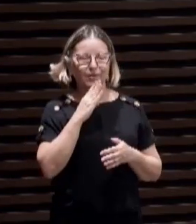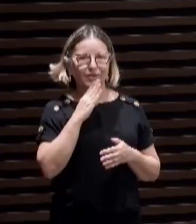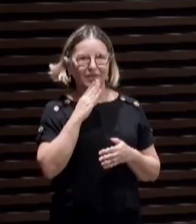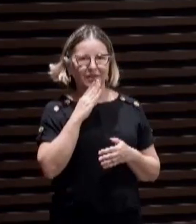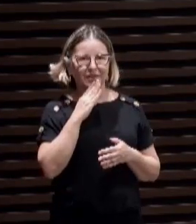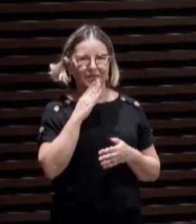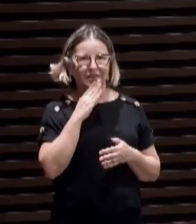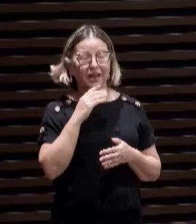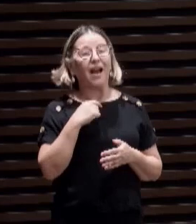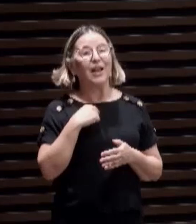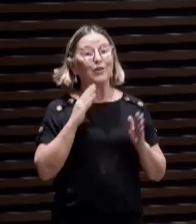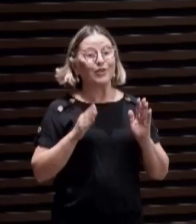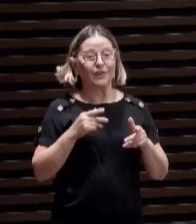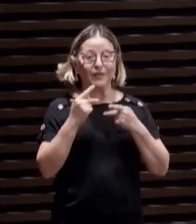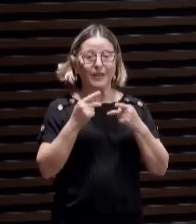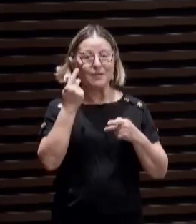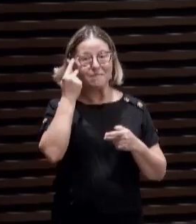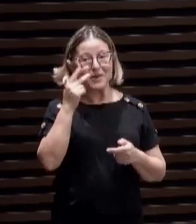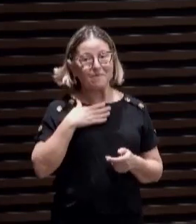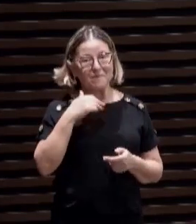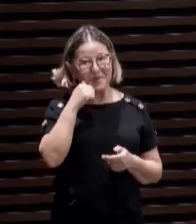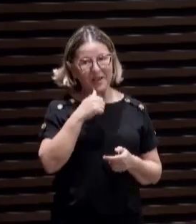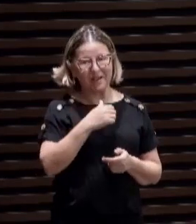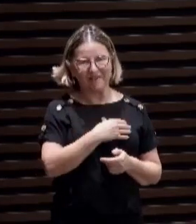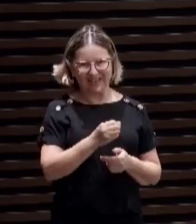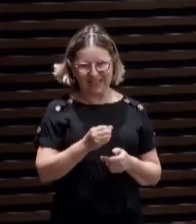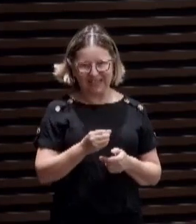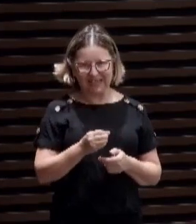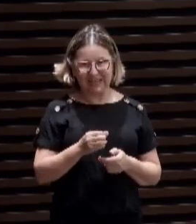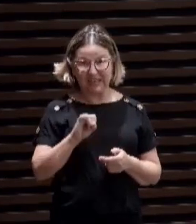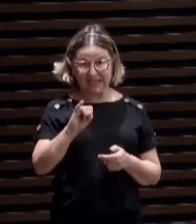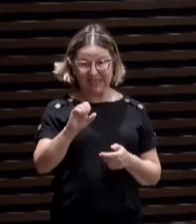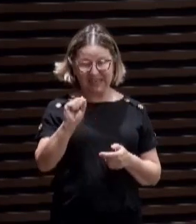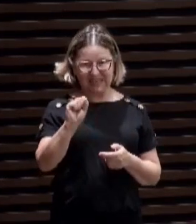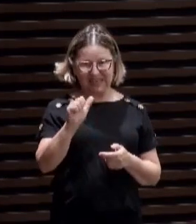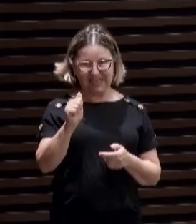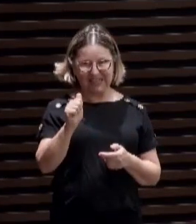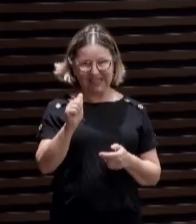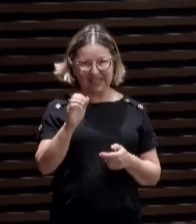minha filha, eu falei: Isabela, você não assiste a um